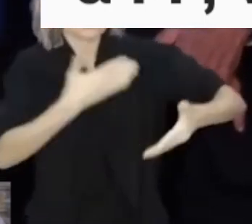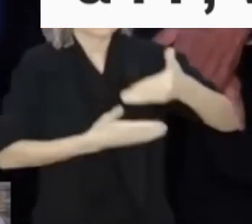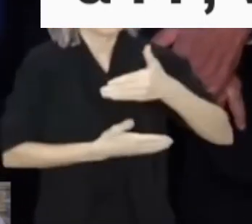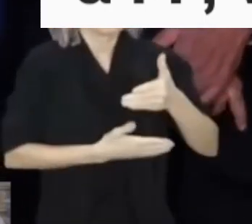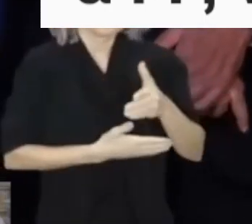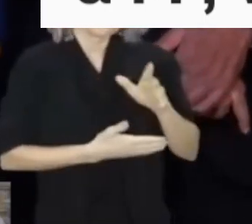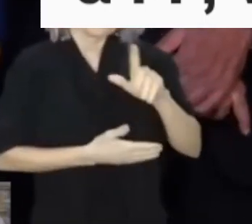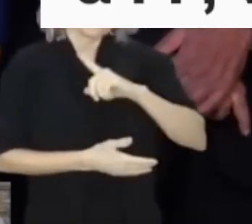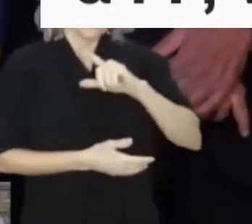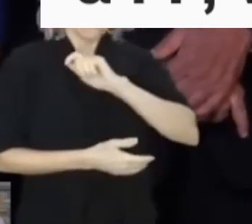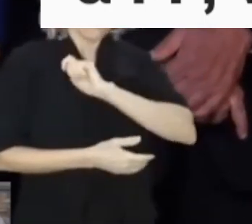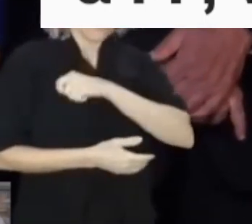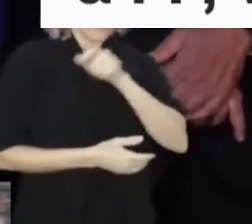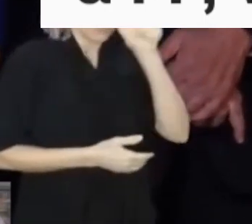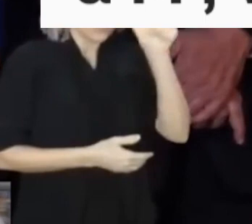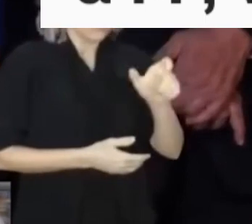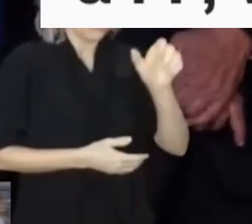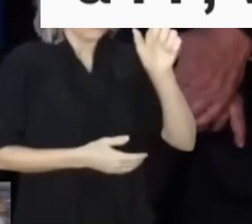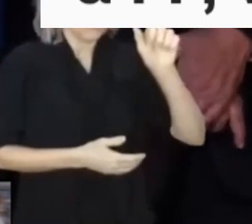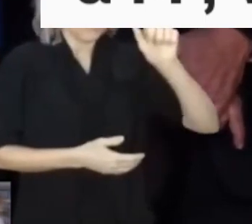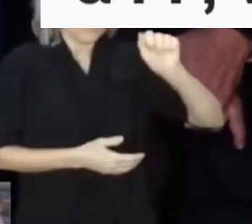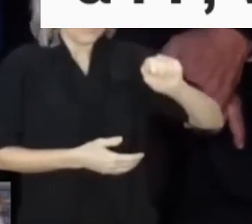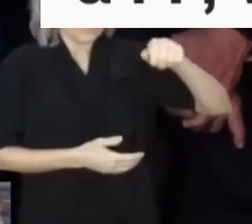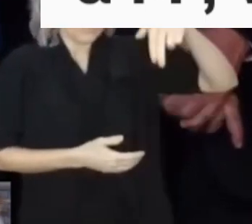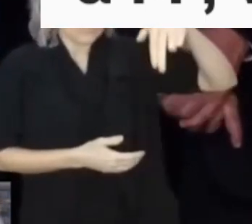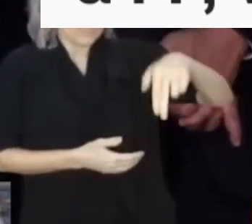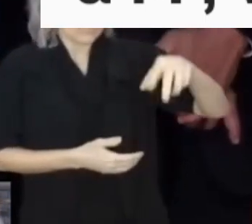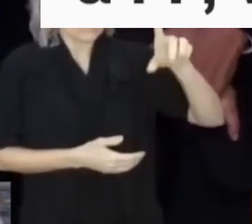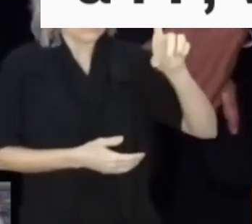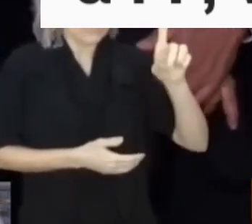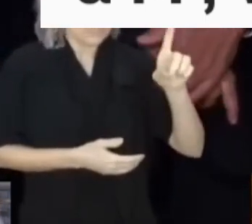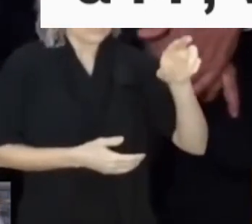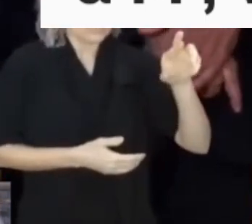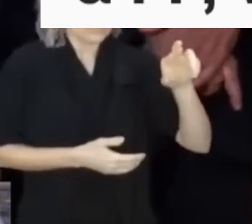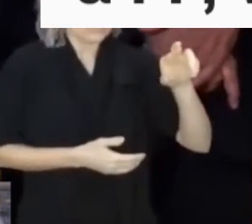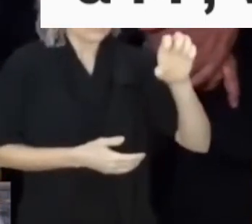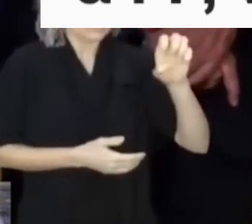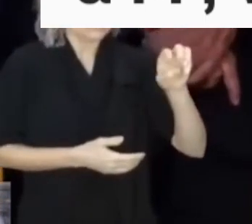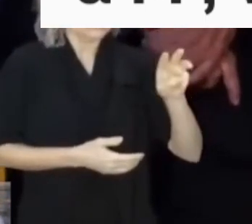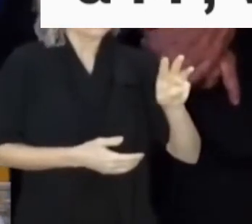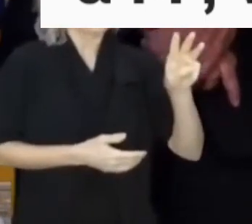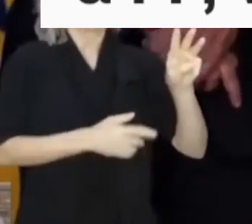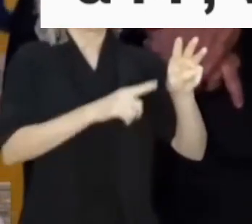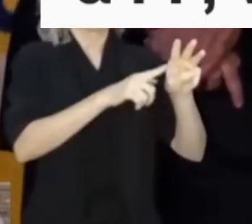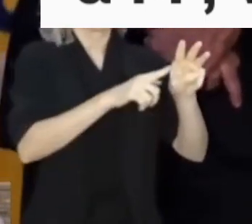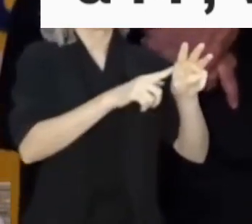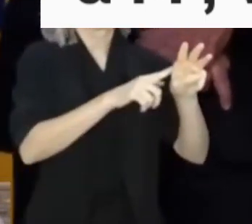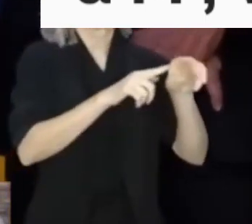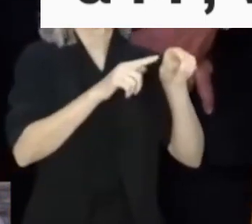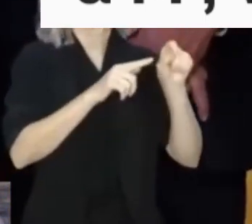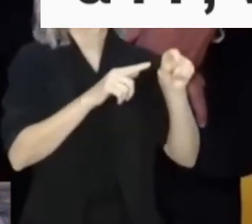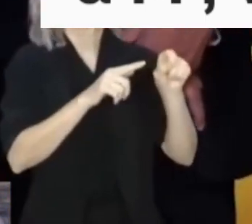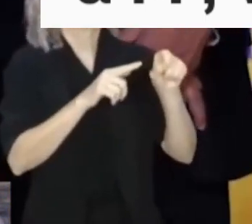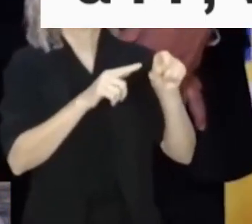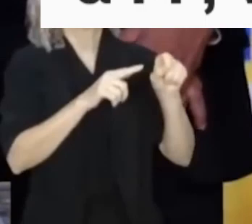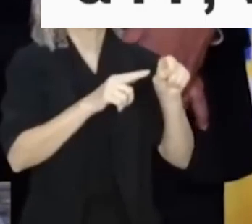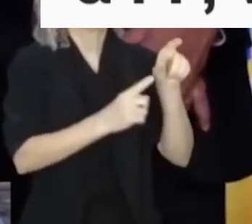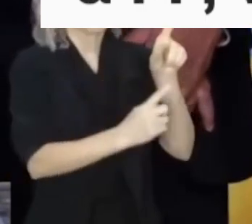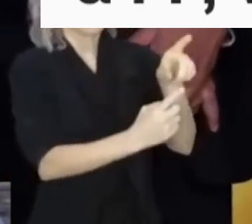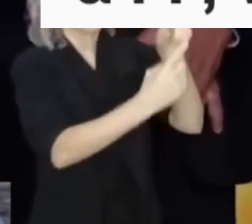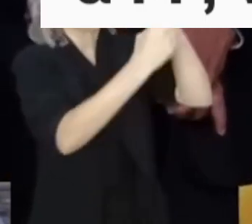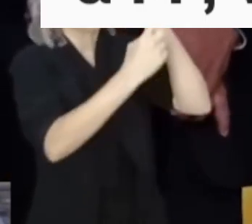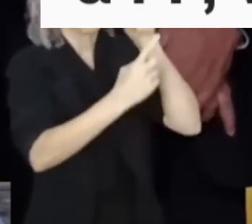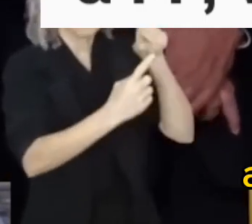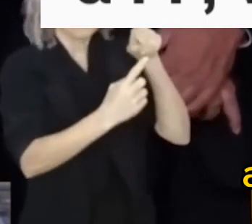Jair Bolsonaro, Lula acabou de editar um novo decreto de armas que faz uma ampla restrição na circulação e acesso a armas